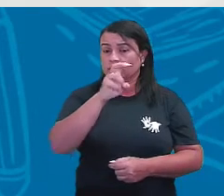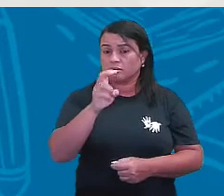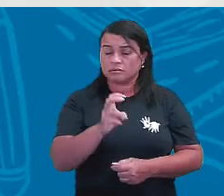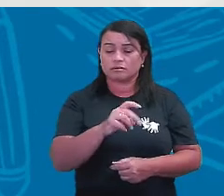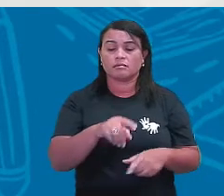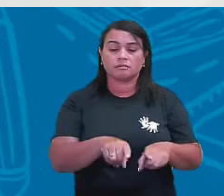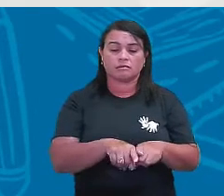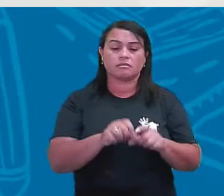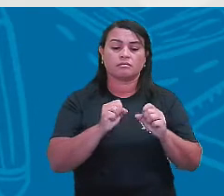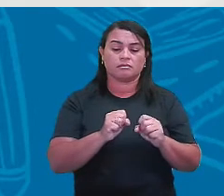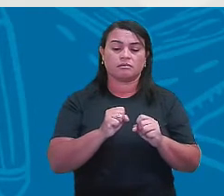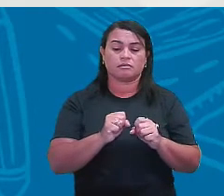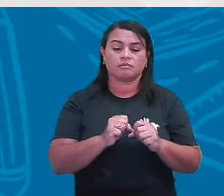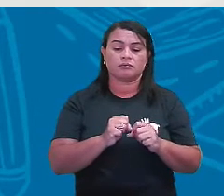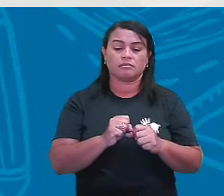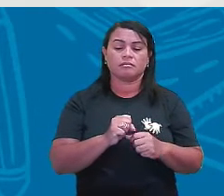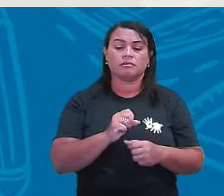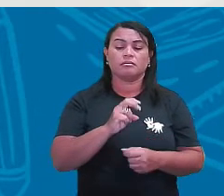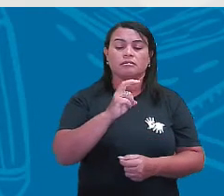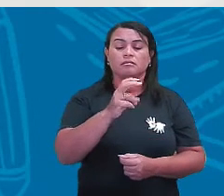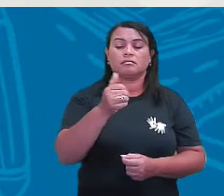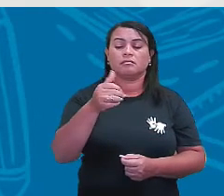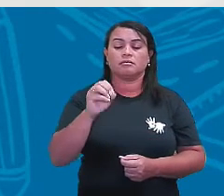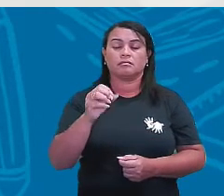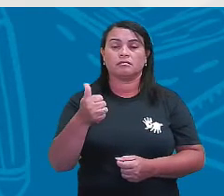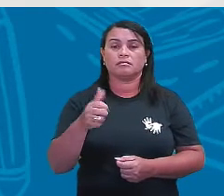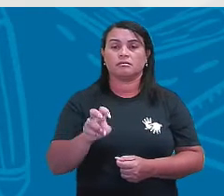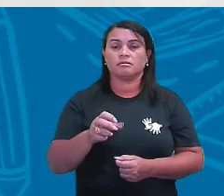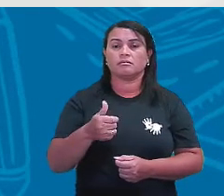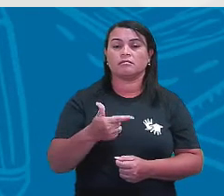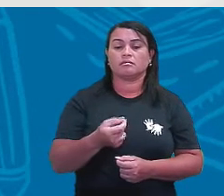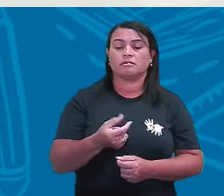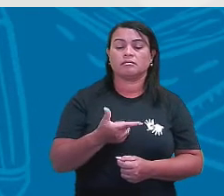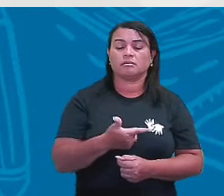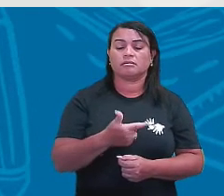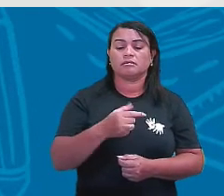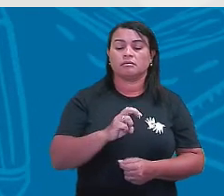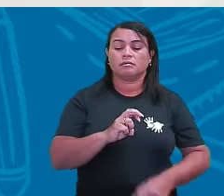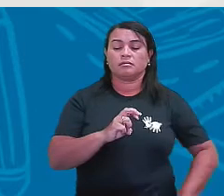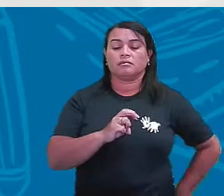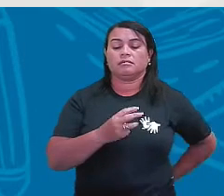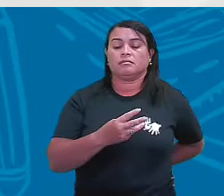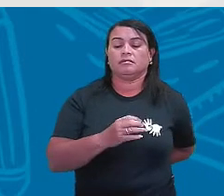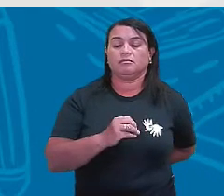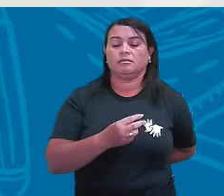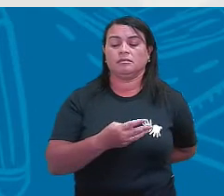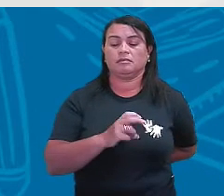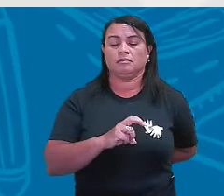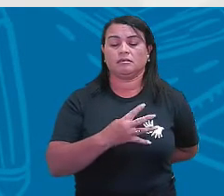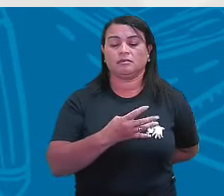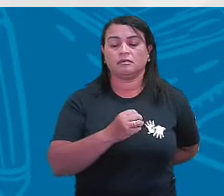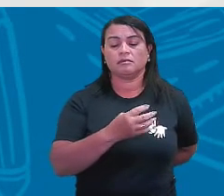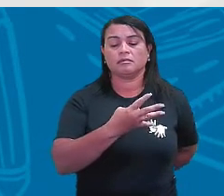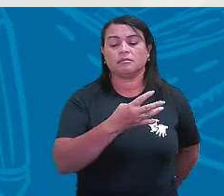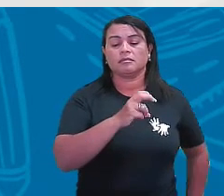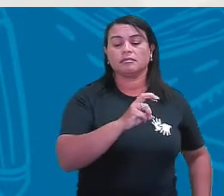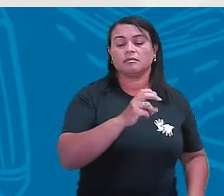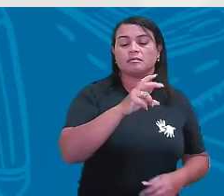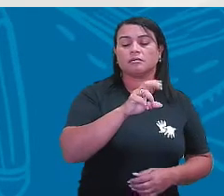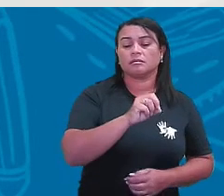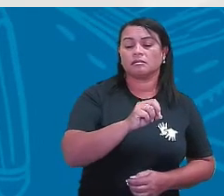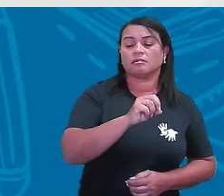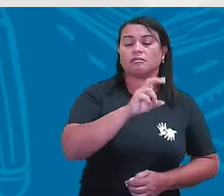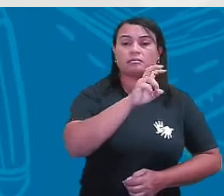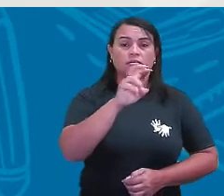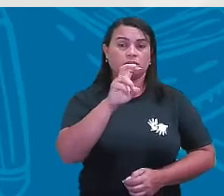seguir. 5, 10, 15, 20, 25, 30, 35, 40, 45, 50, 55,